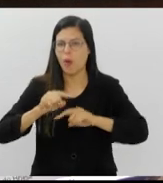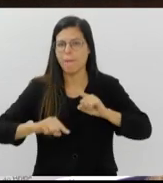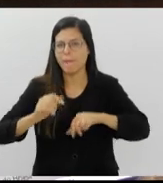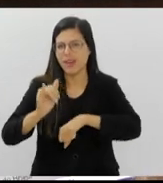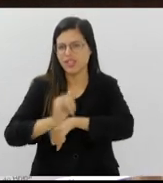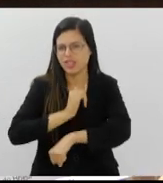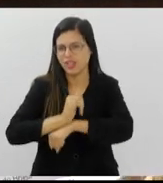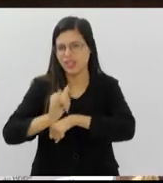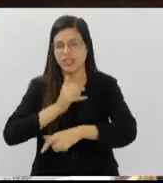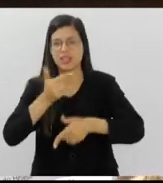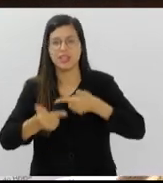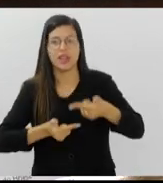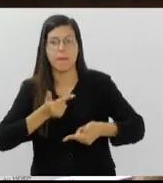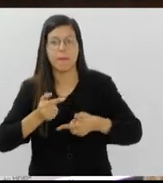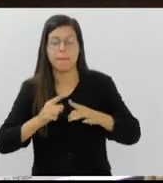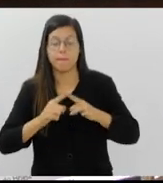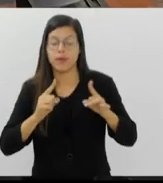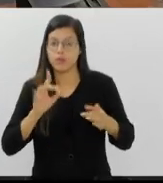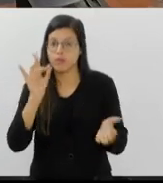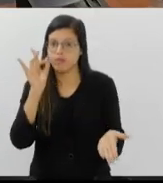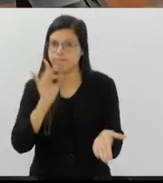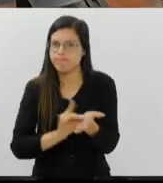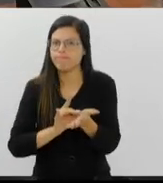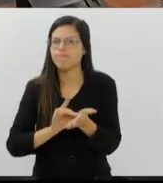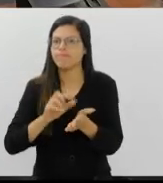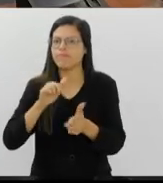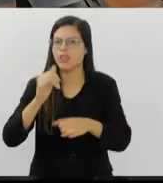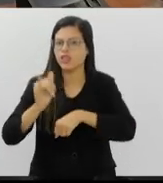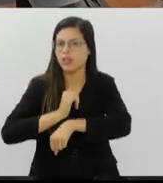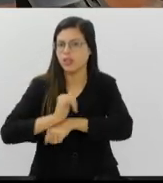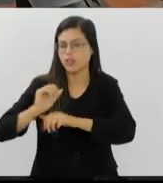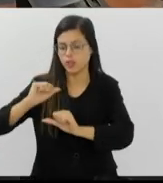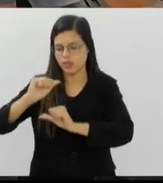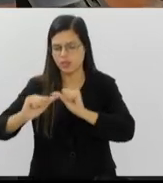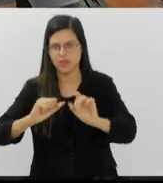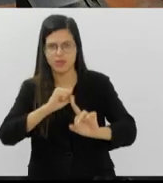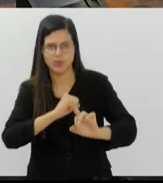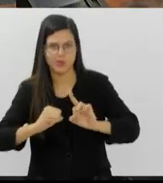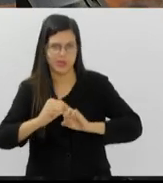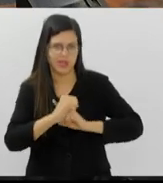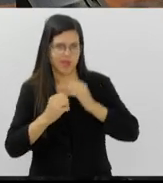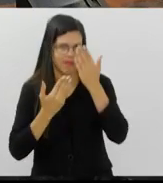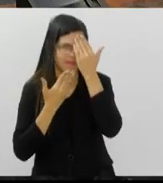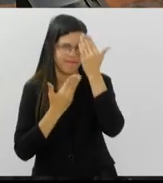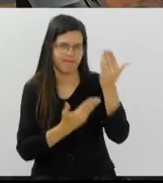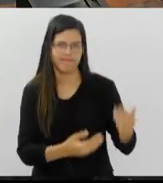trabalho, mas um verdadeiro instrumento de transformação social. Muito obrigada.